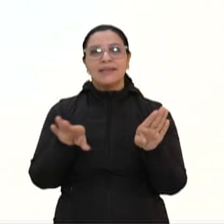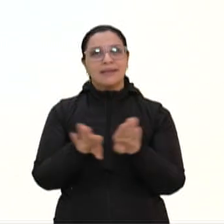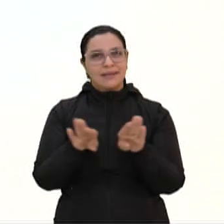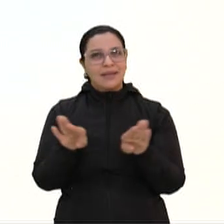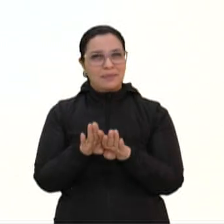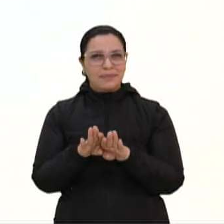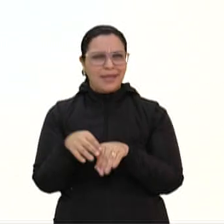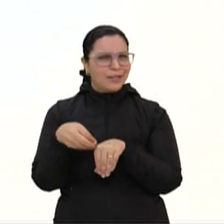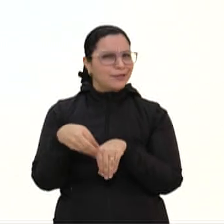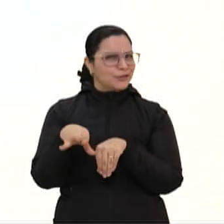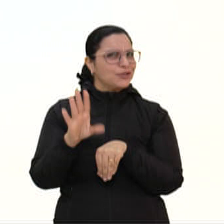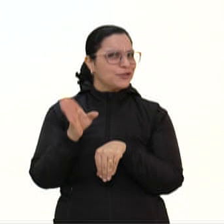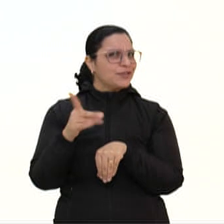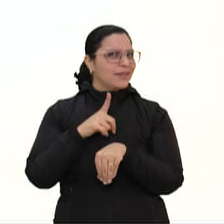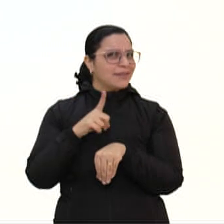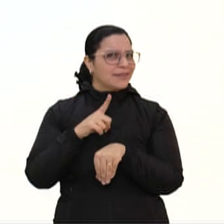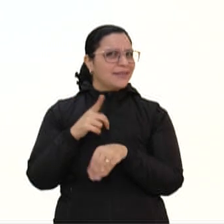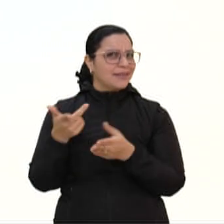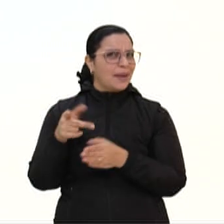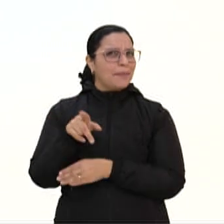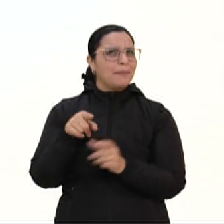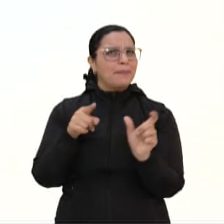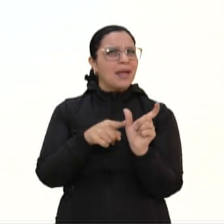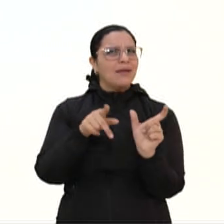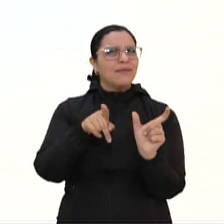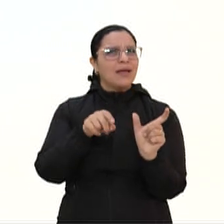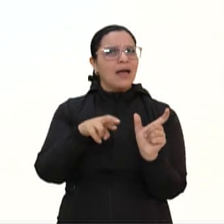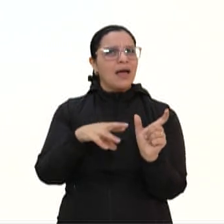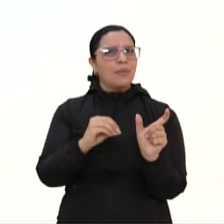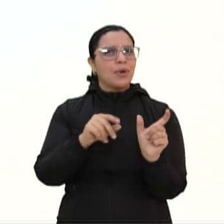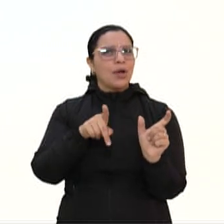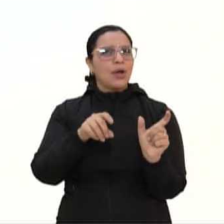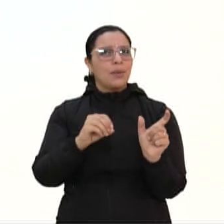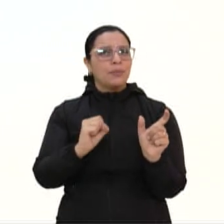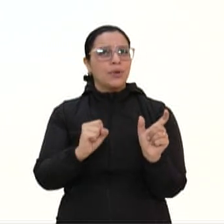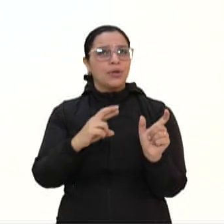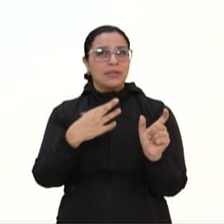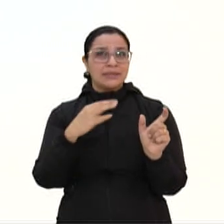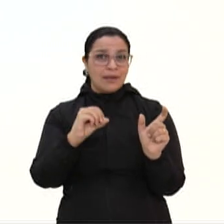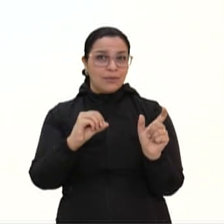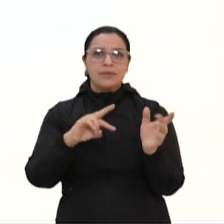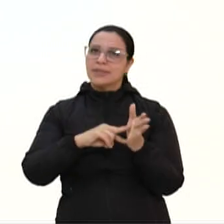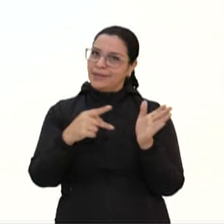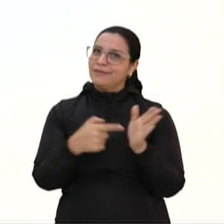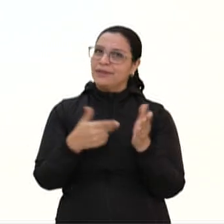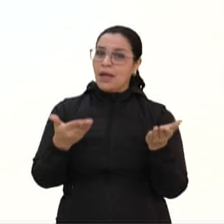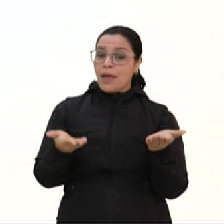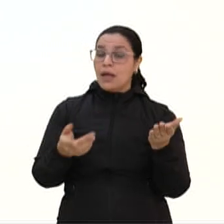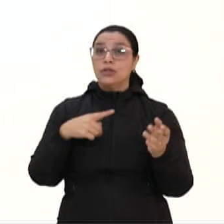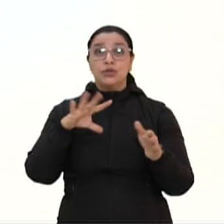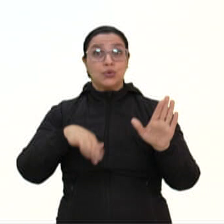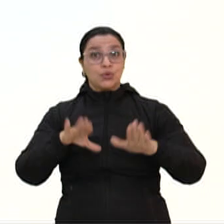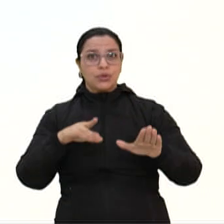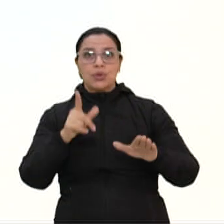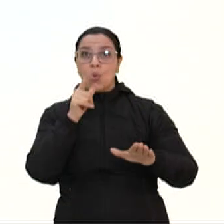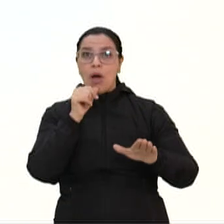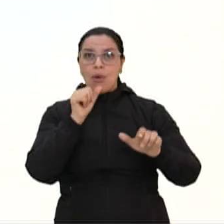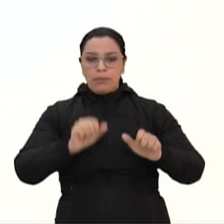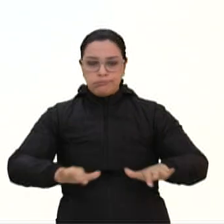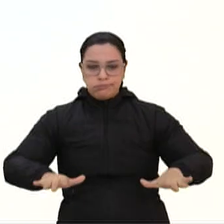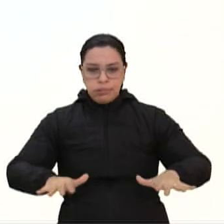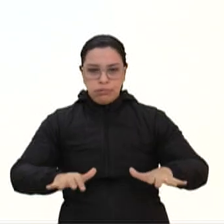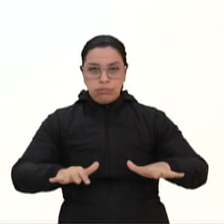ali sugestivo, não é, turma? Proporcional. A proporção que a maré subia, o